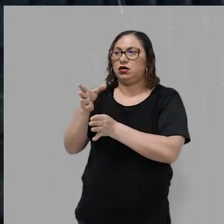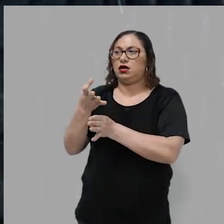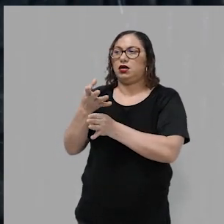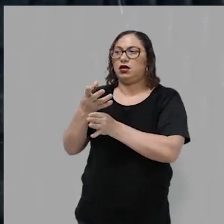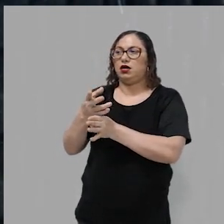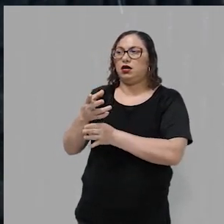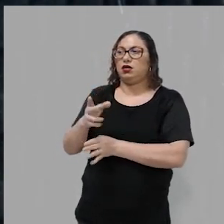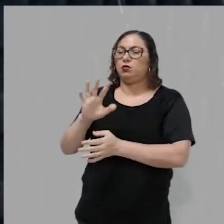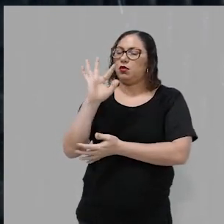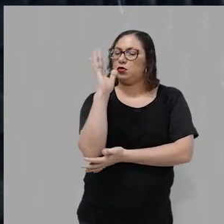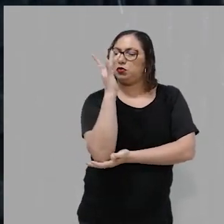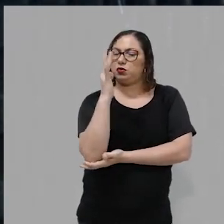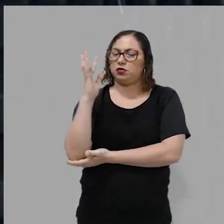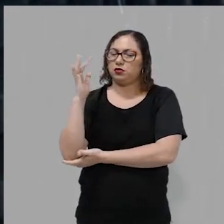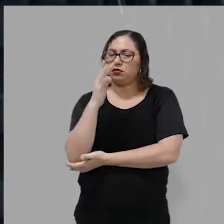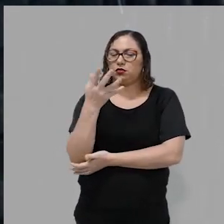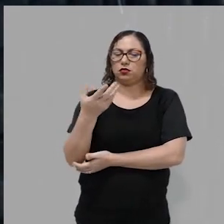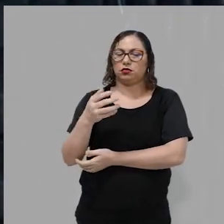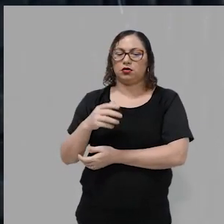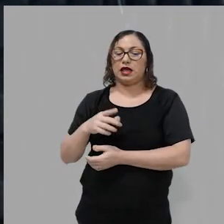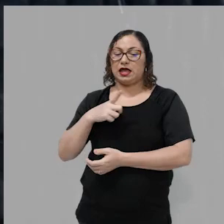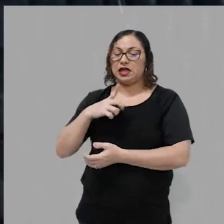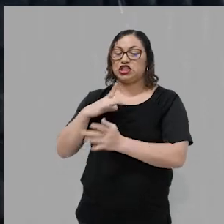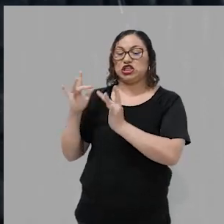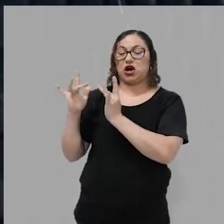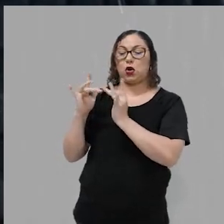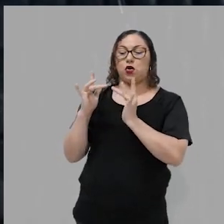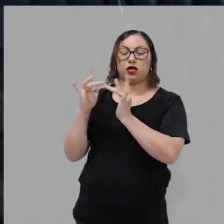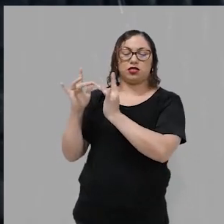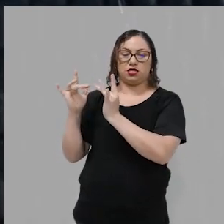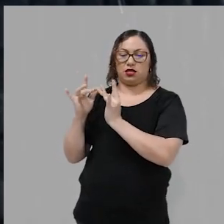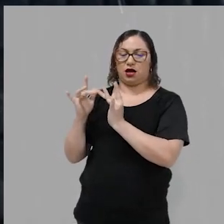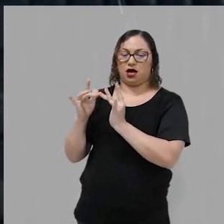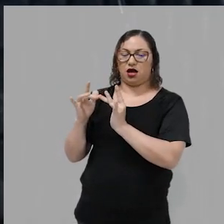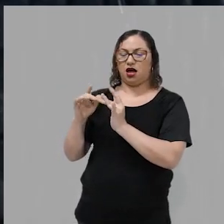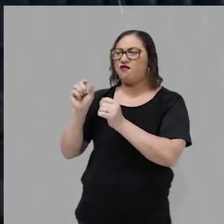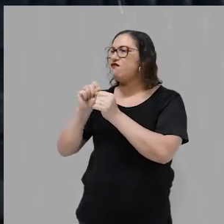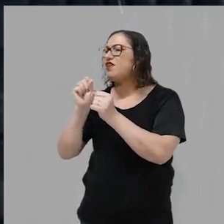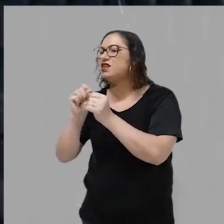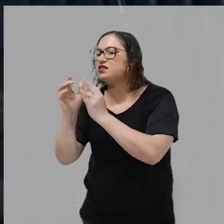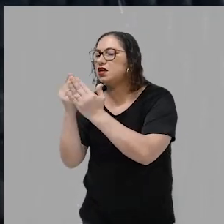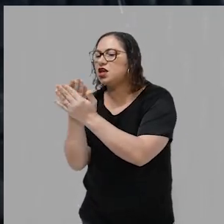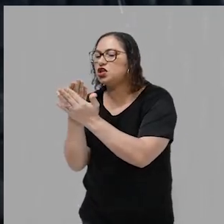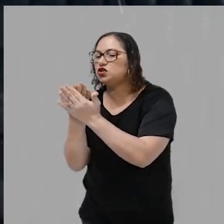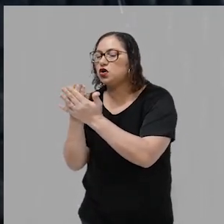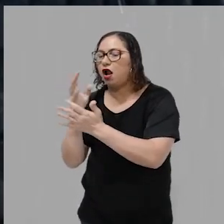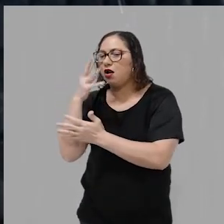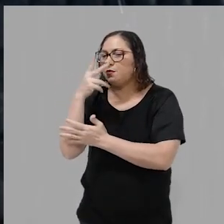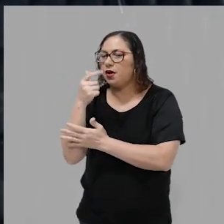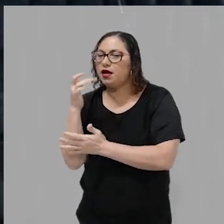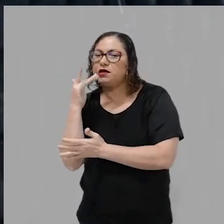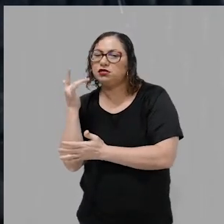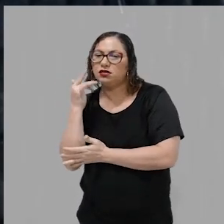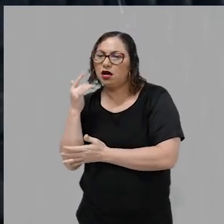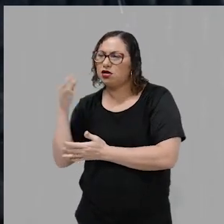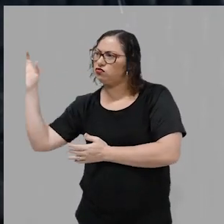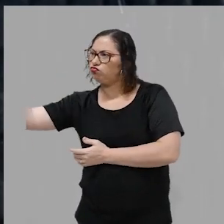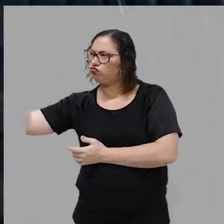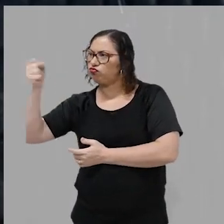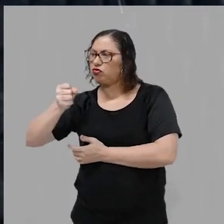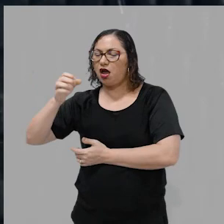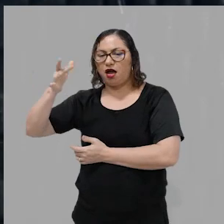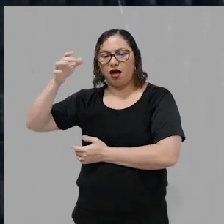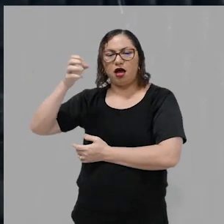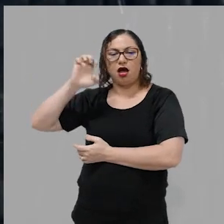esse artista que tinha todos os contatos. Essa foi a primeira coisa. Vou fazer uma escola de belas artes. Traz gente da Europa para trabalhar aqui, porque eu preciso